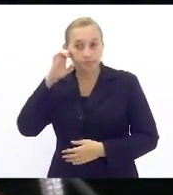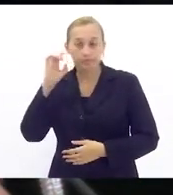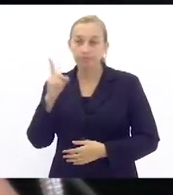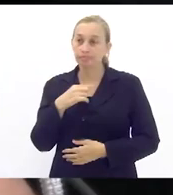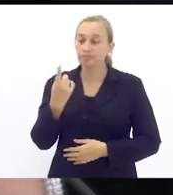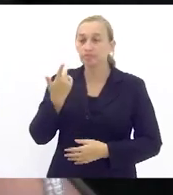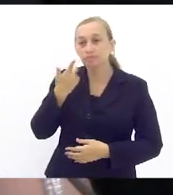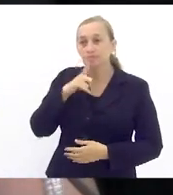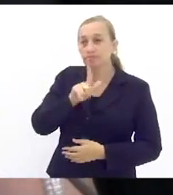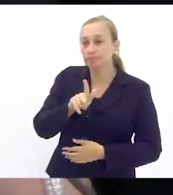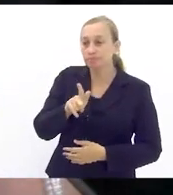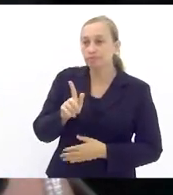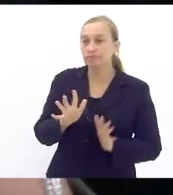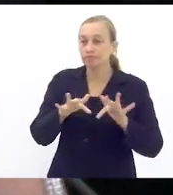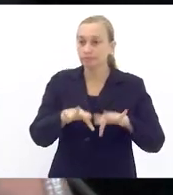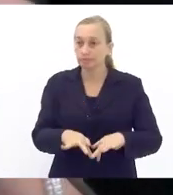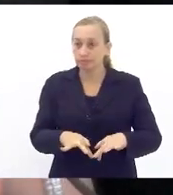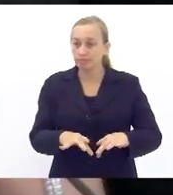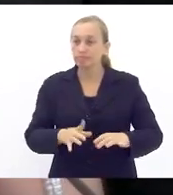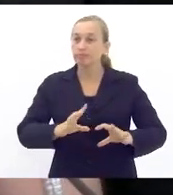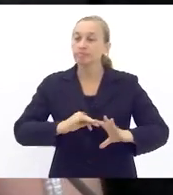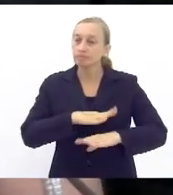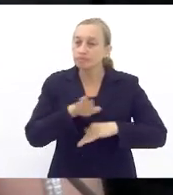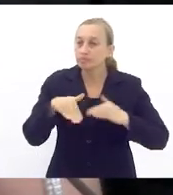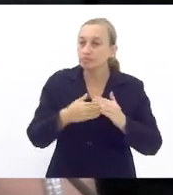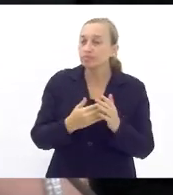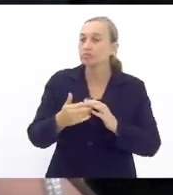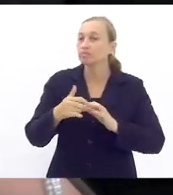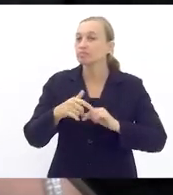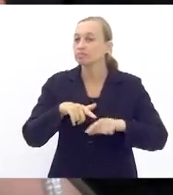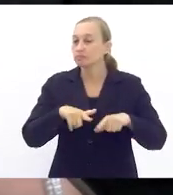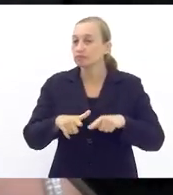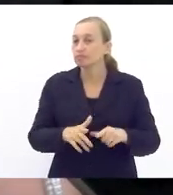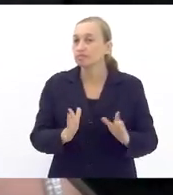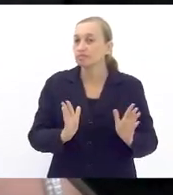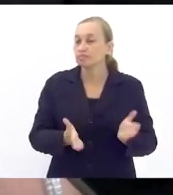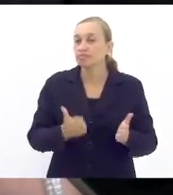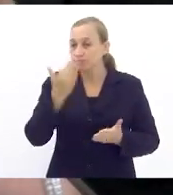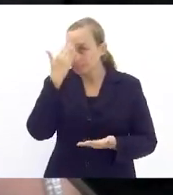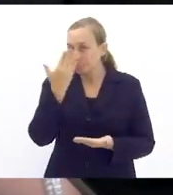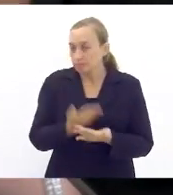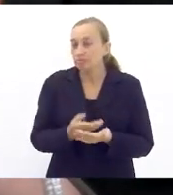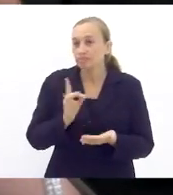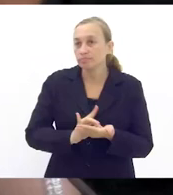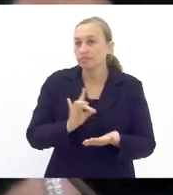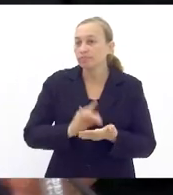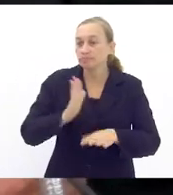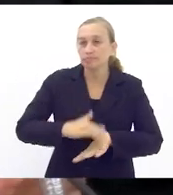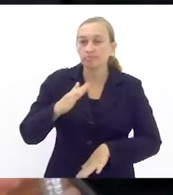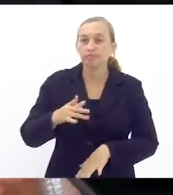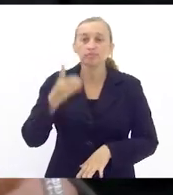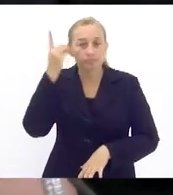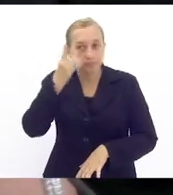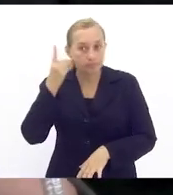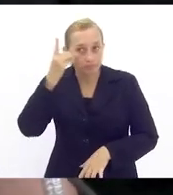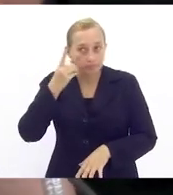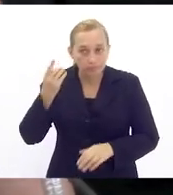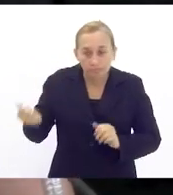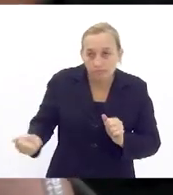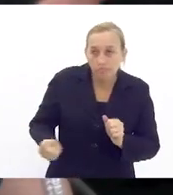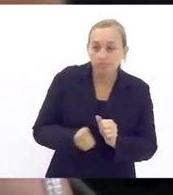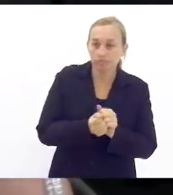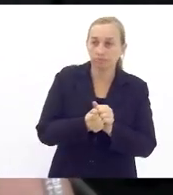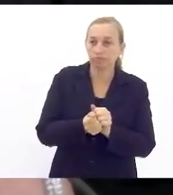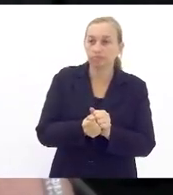conseguiu serrar fileiras esforços porque eu acredito de verdade que quanto mais deputados e deputadas a gente